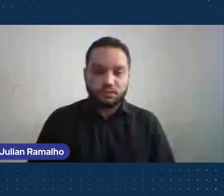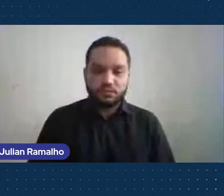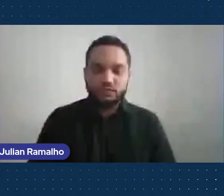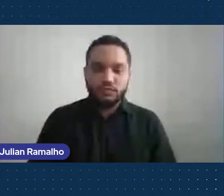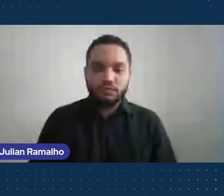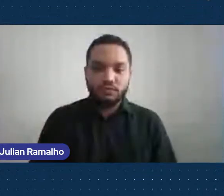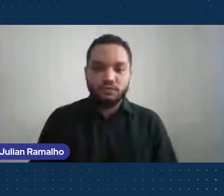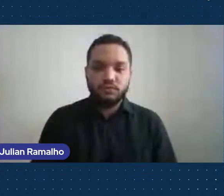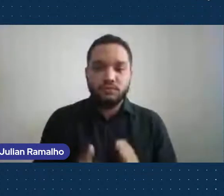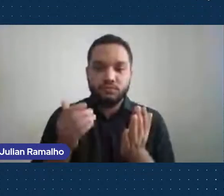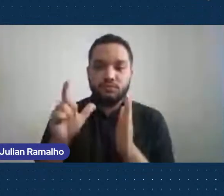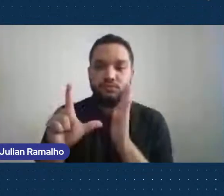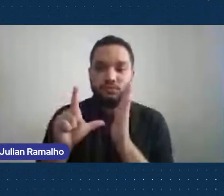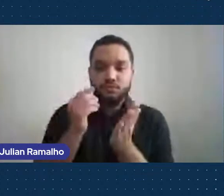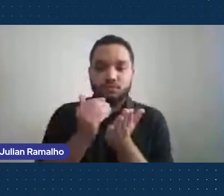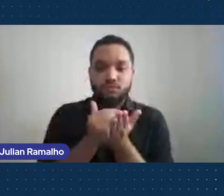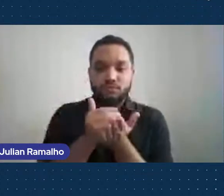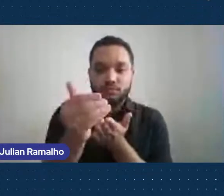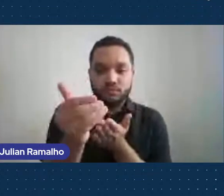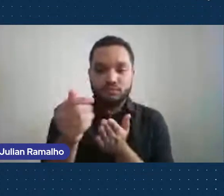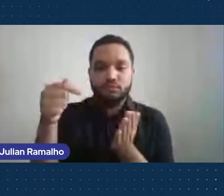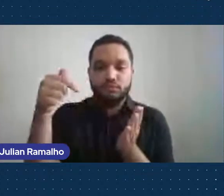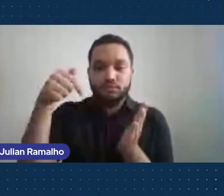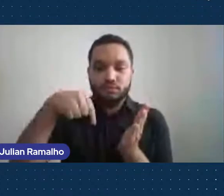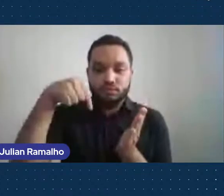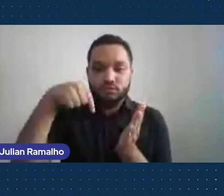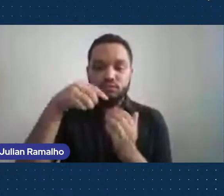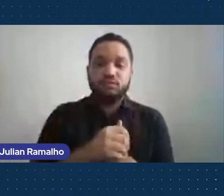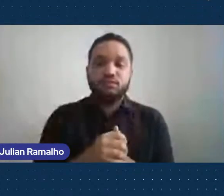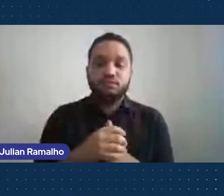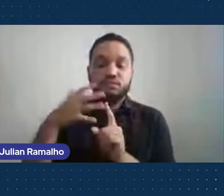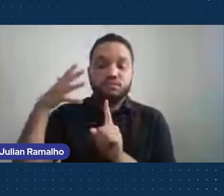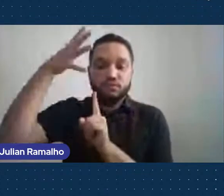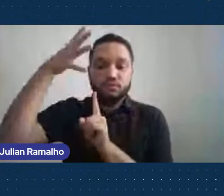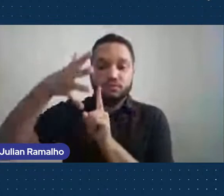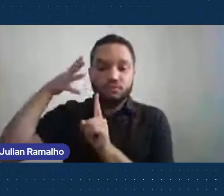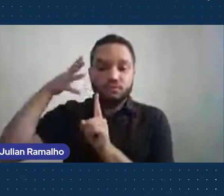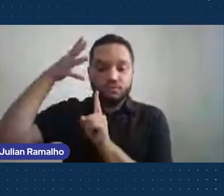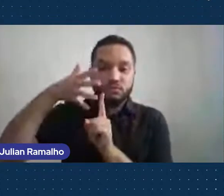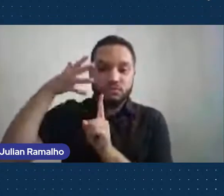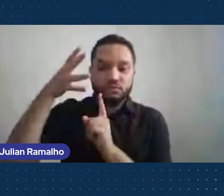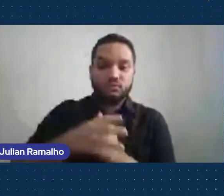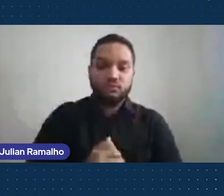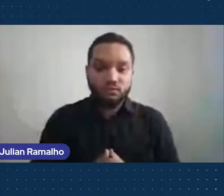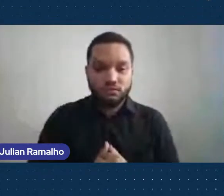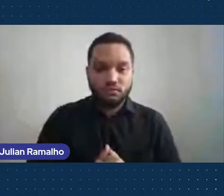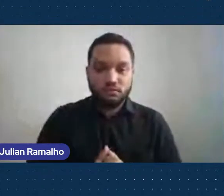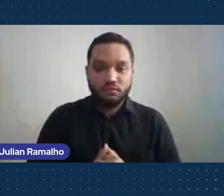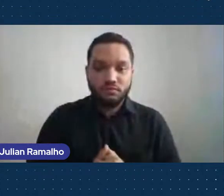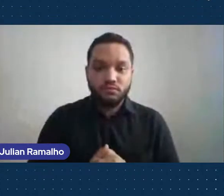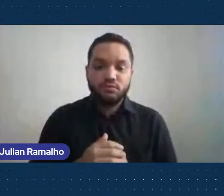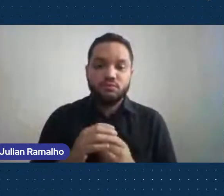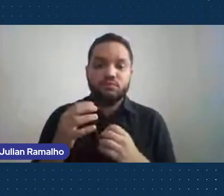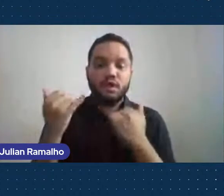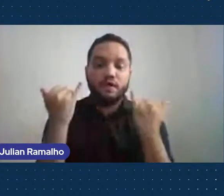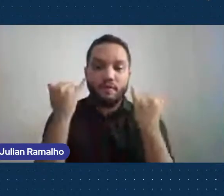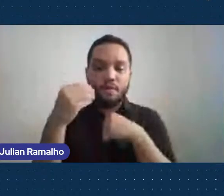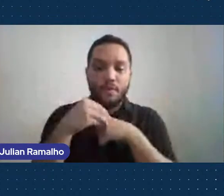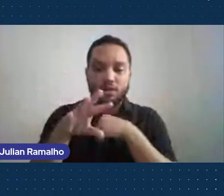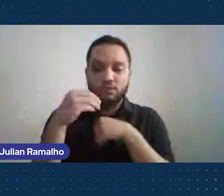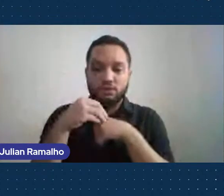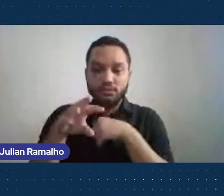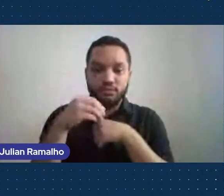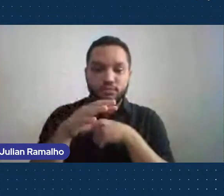Gostaria, antes de iniciarmos a nossa palestra, de realizar alguns informes.